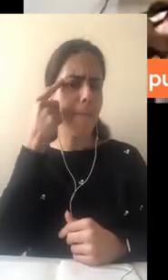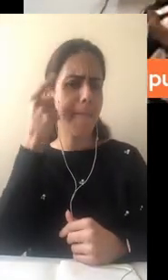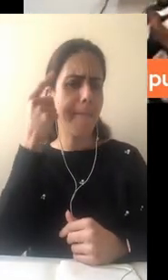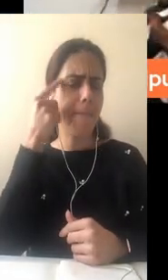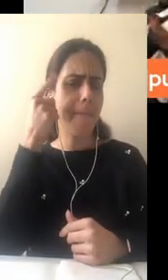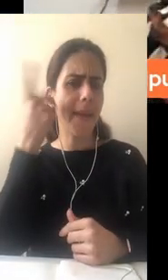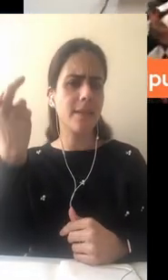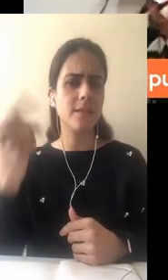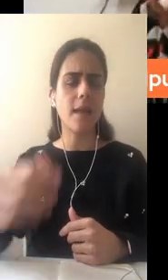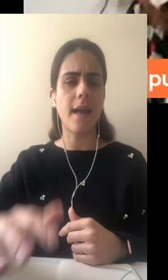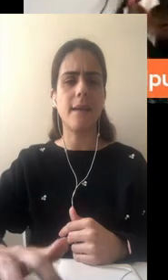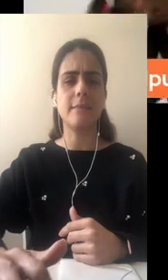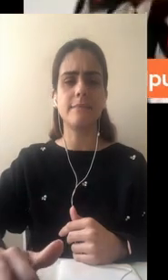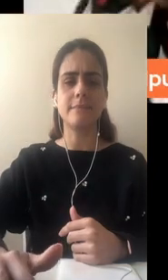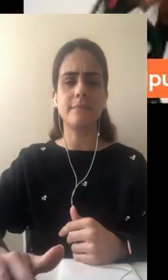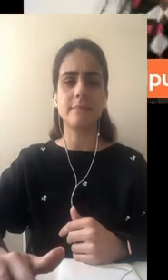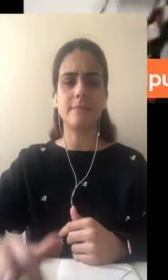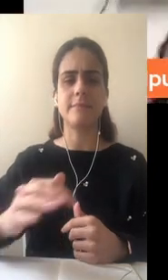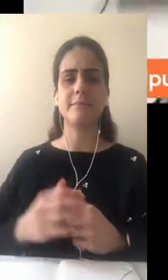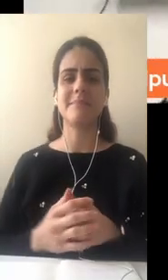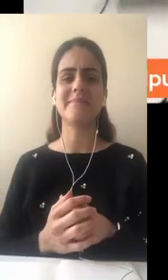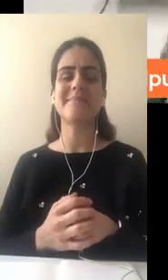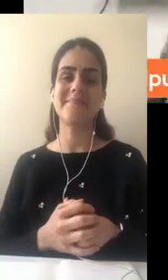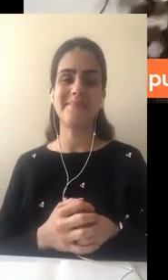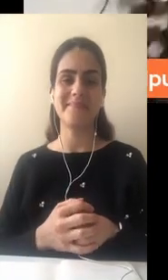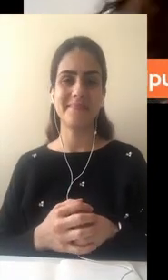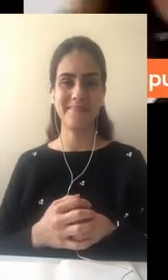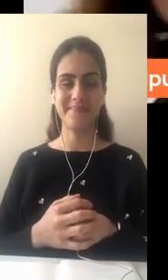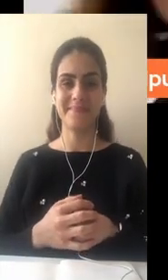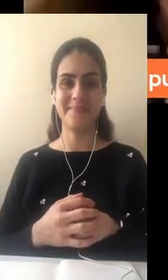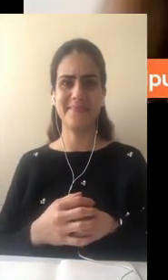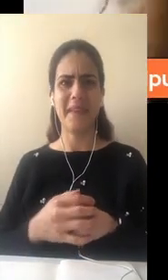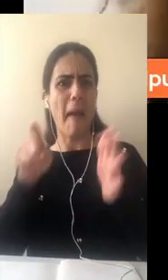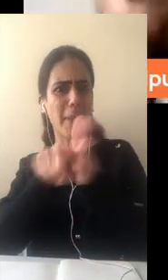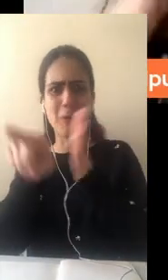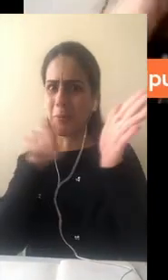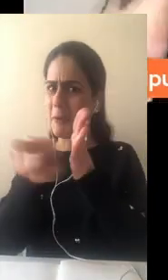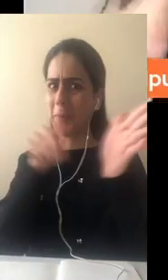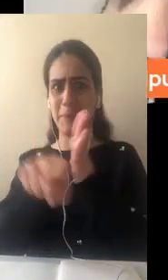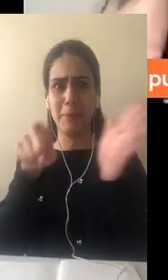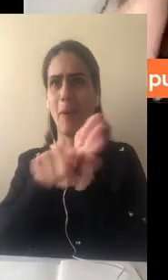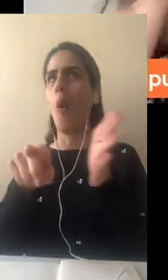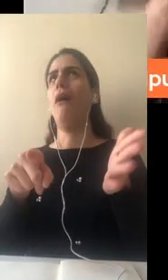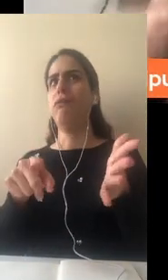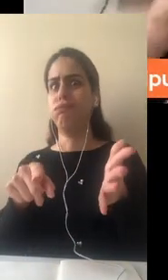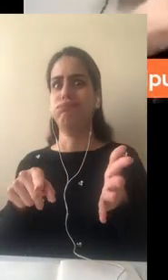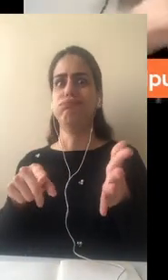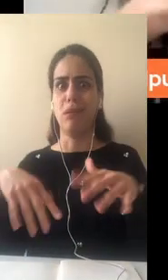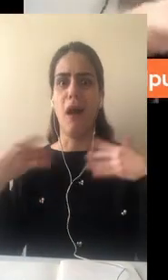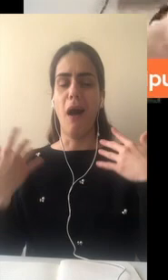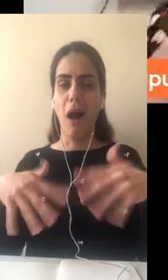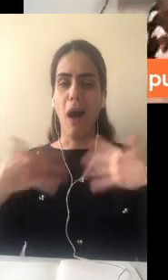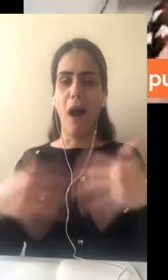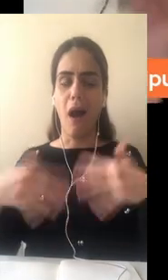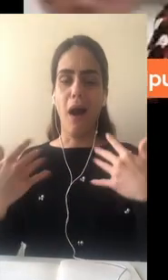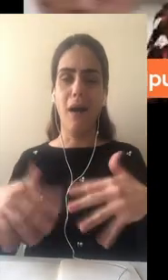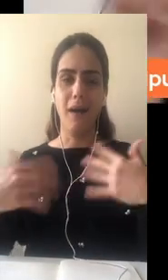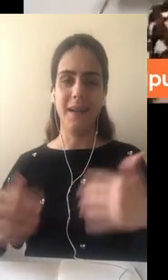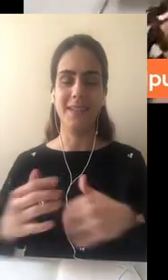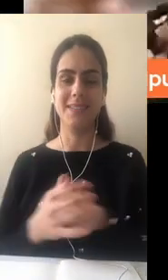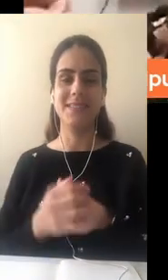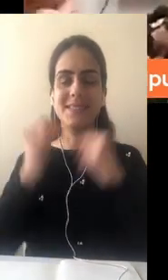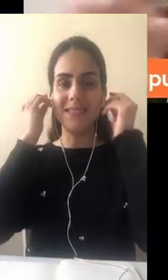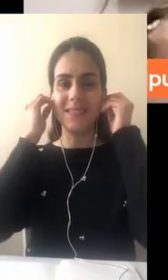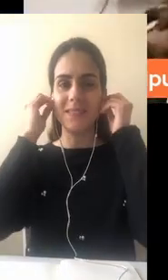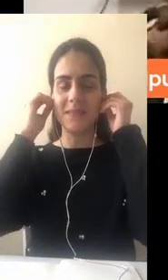vamos pensar, só para encerrar, que tem muitos jeitos de perguntar e aqui é quase limitado. Mas eu queria que o pessoal